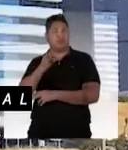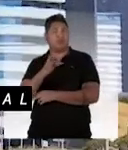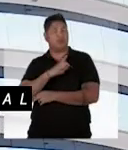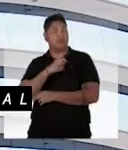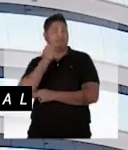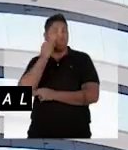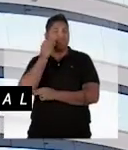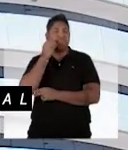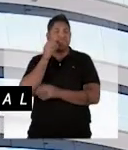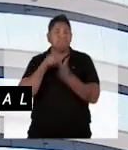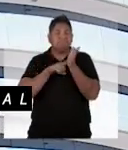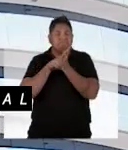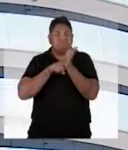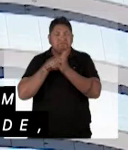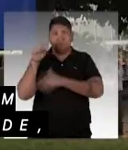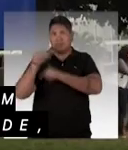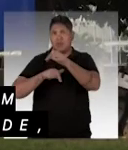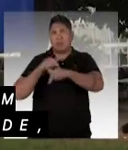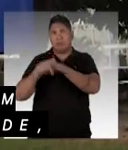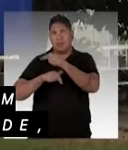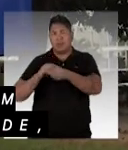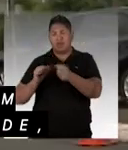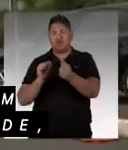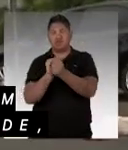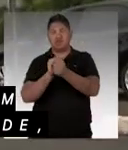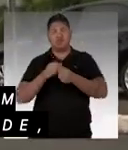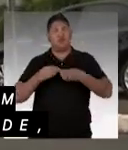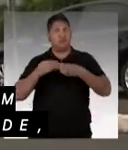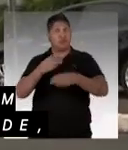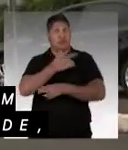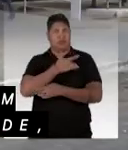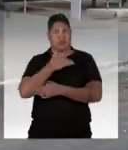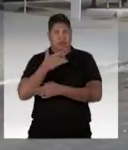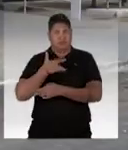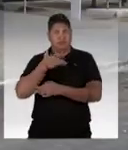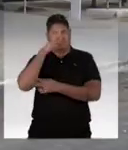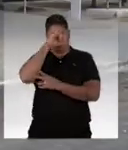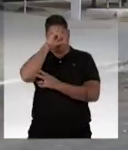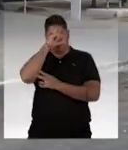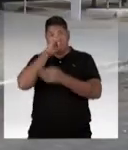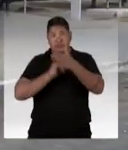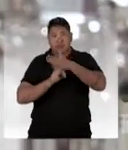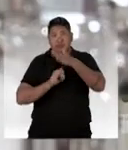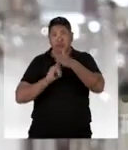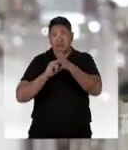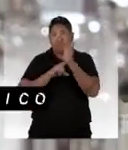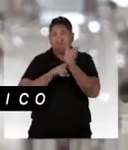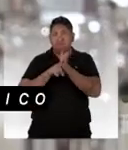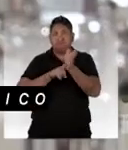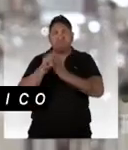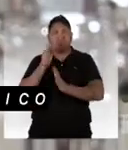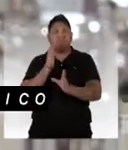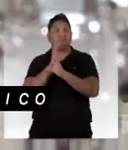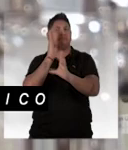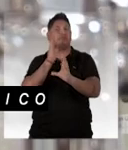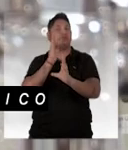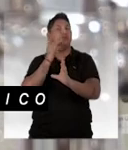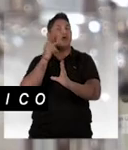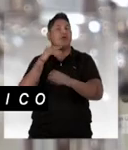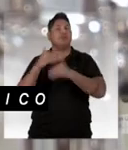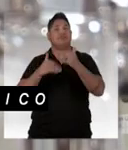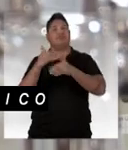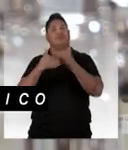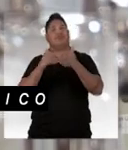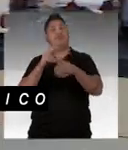o MPT tem buscado trabalhar junto com o Ministério da Saúde, hospitais e instituições de pesquisa e